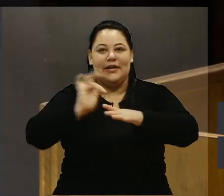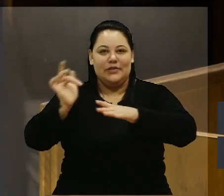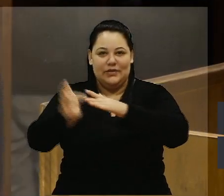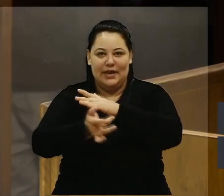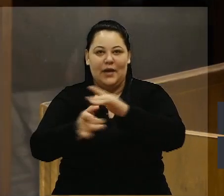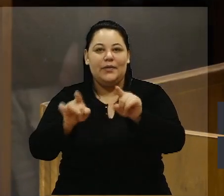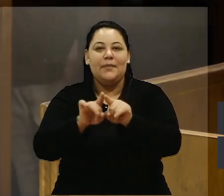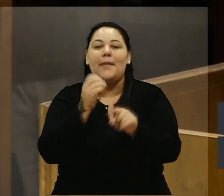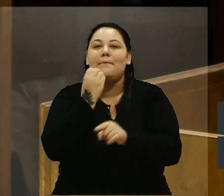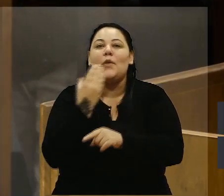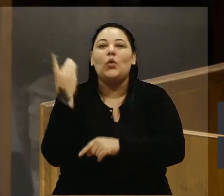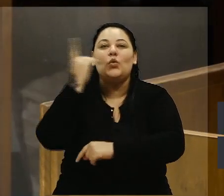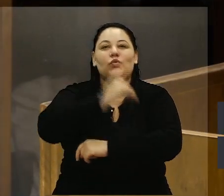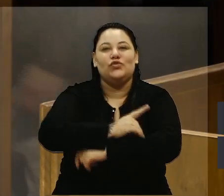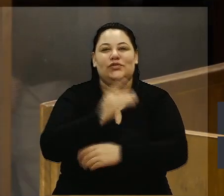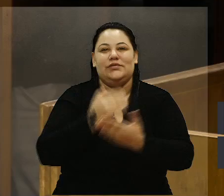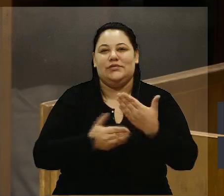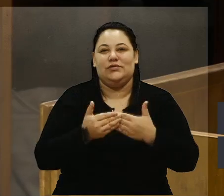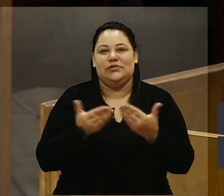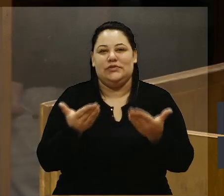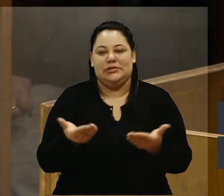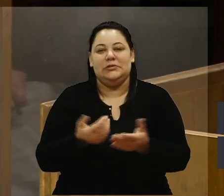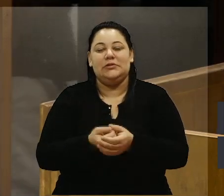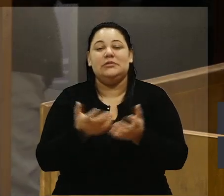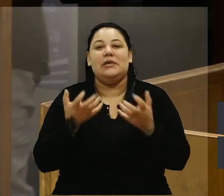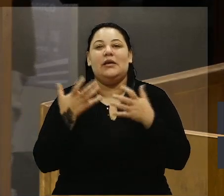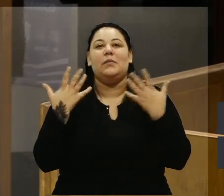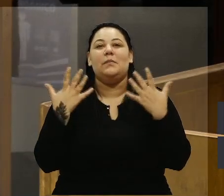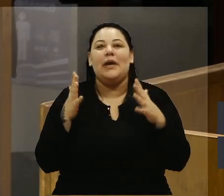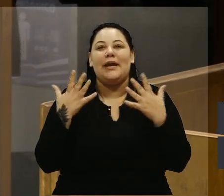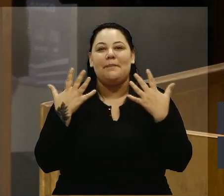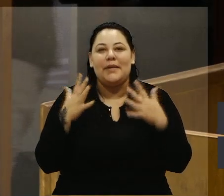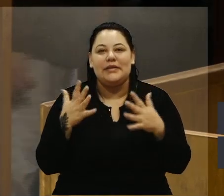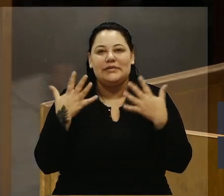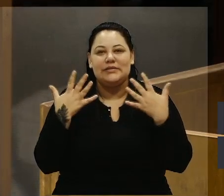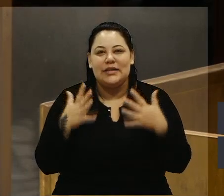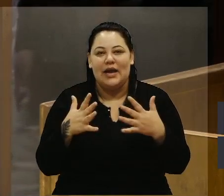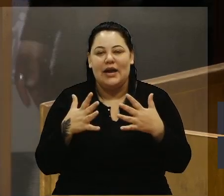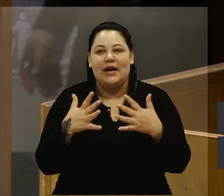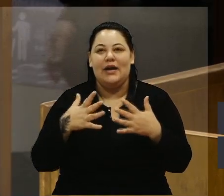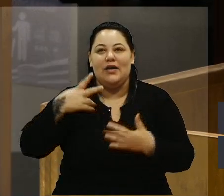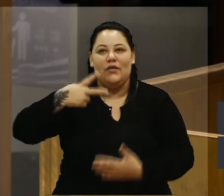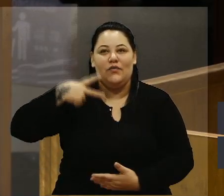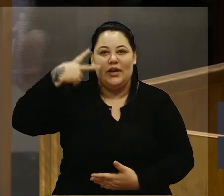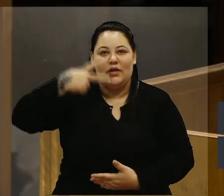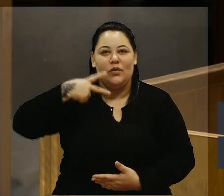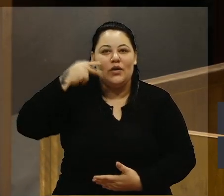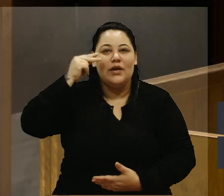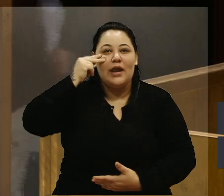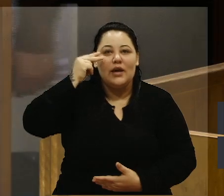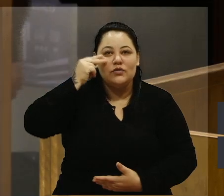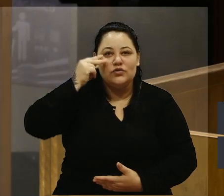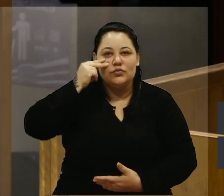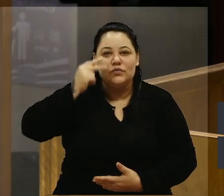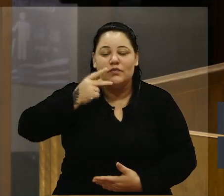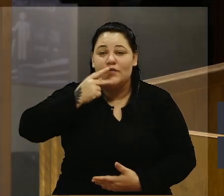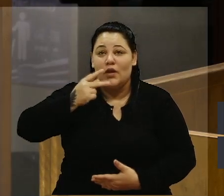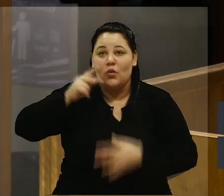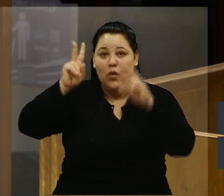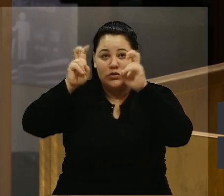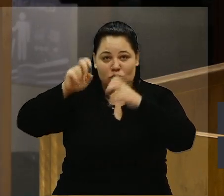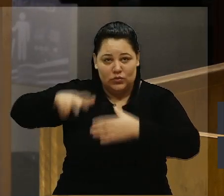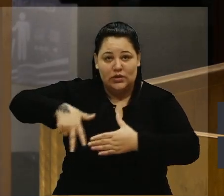muito bom dia a todos. Eu quero parabenizar o vereador Cláudio pelo tema trazido aqui, embora em